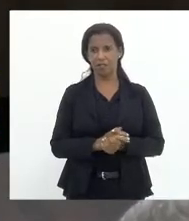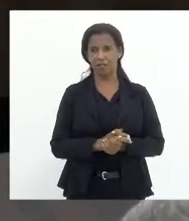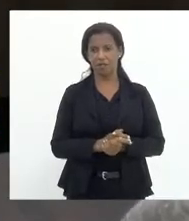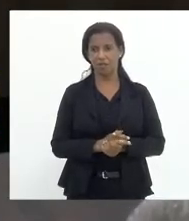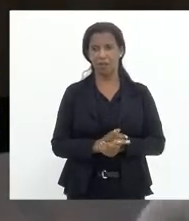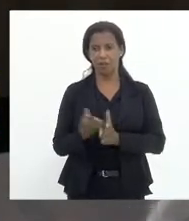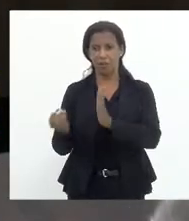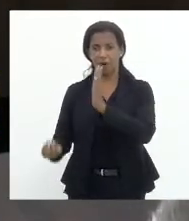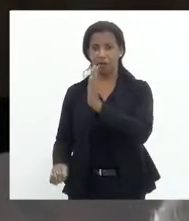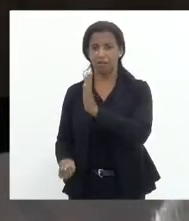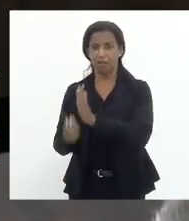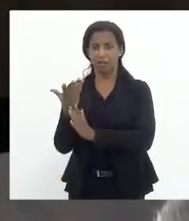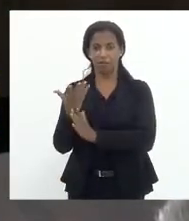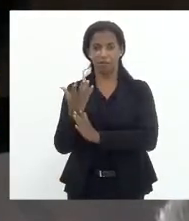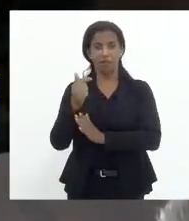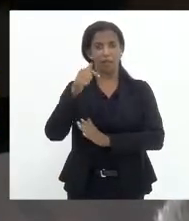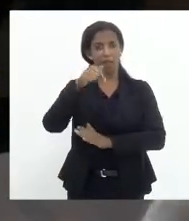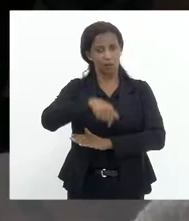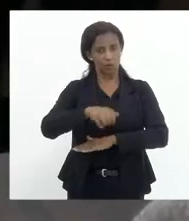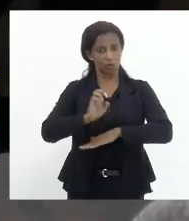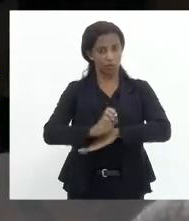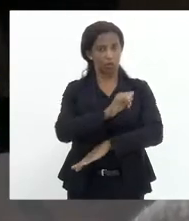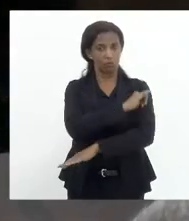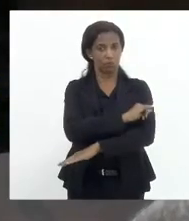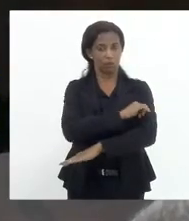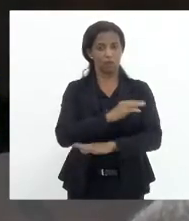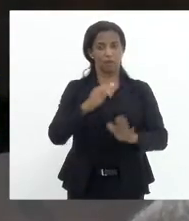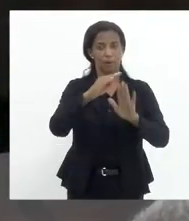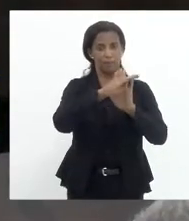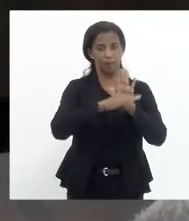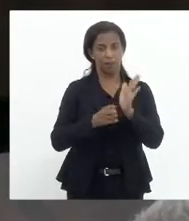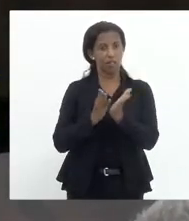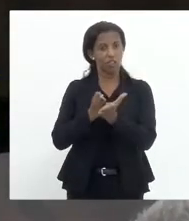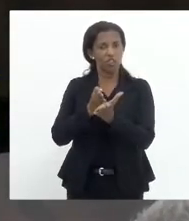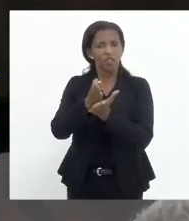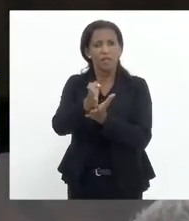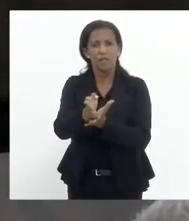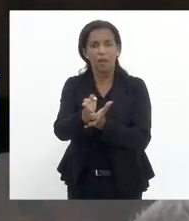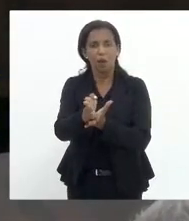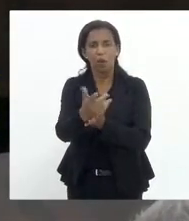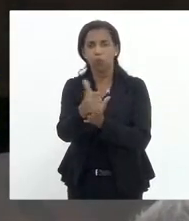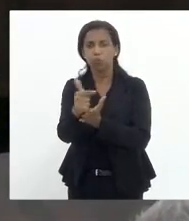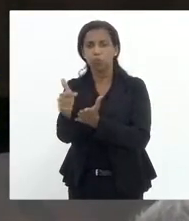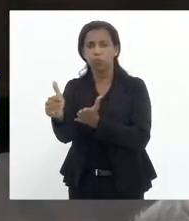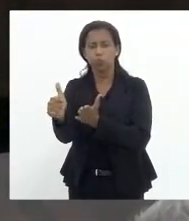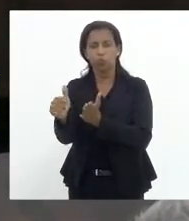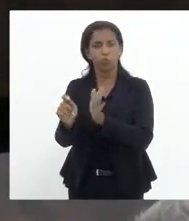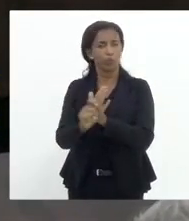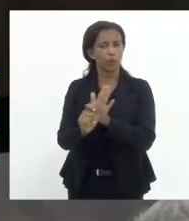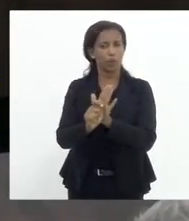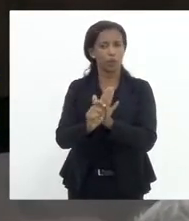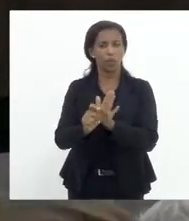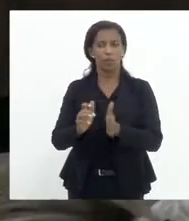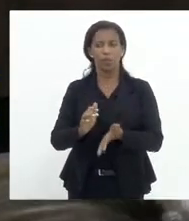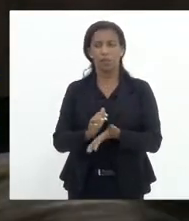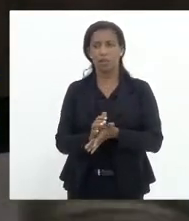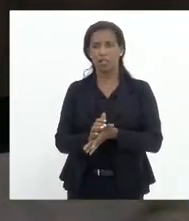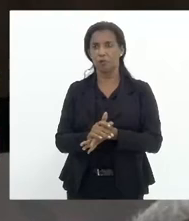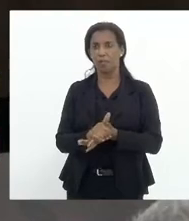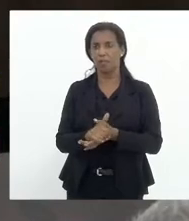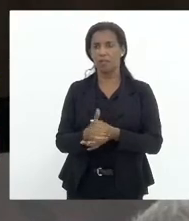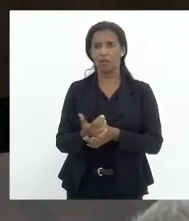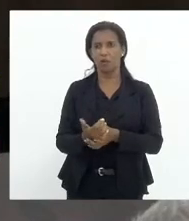e fica criado no âmbito do Estado do Rio de Janeiro o programa direção sem drogas o programa